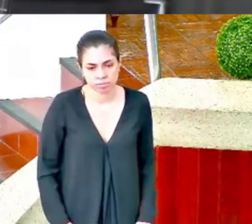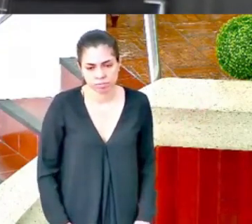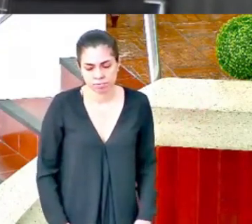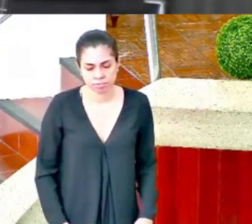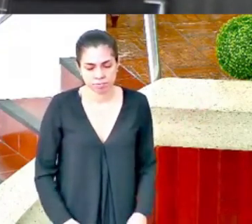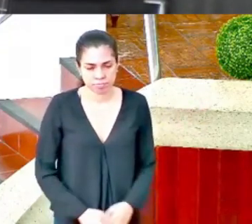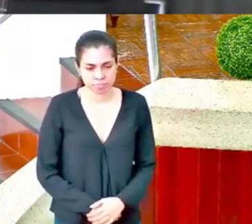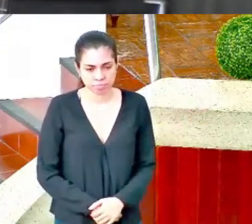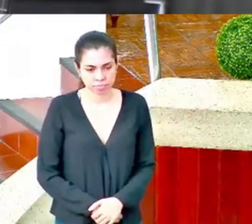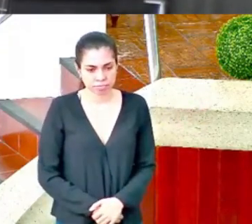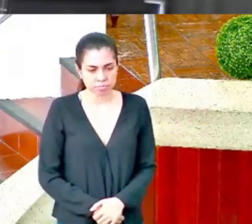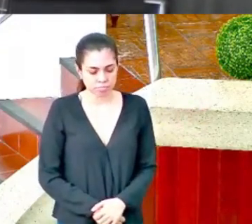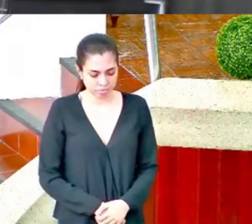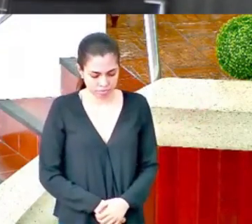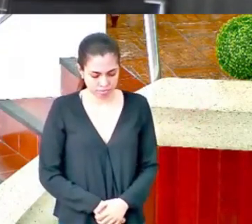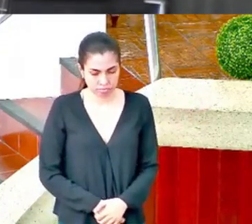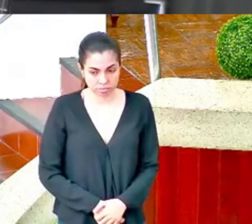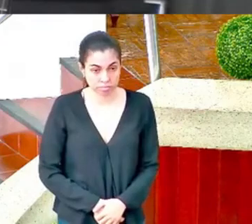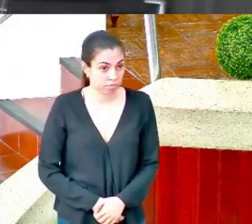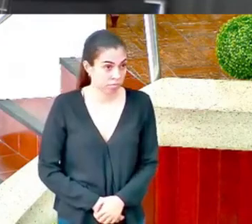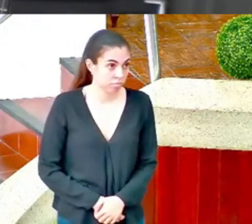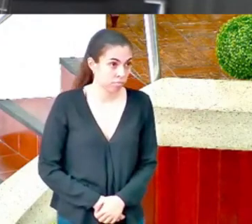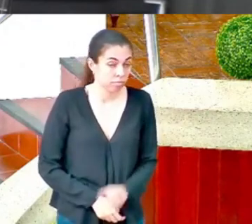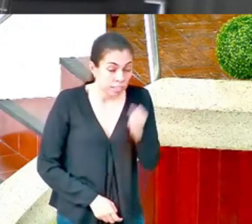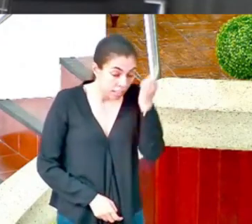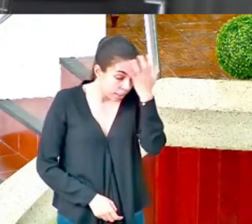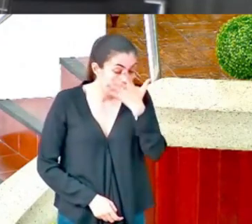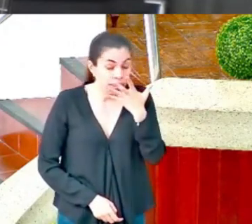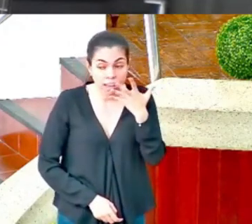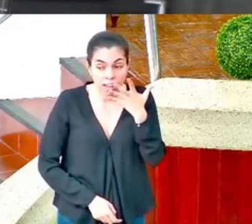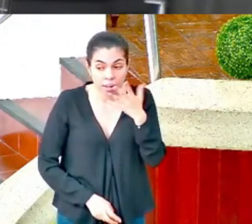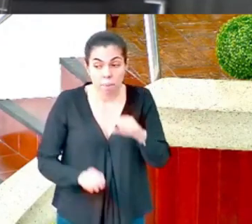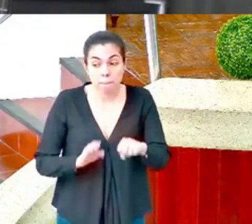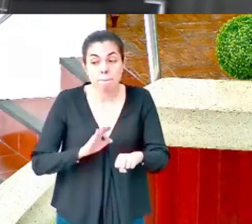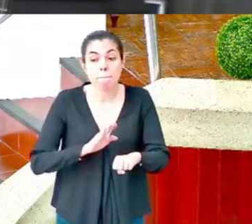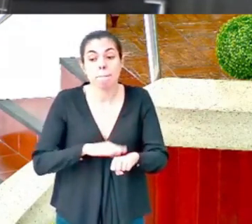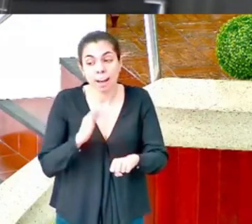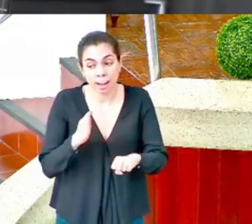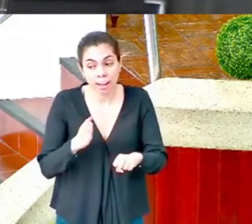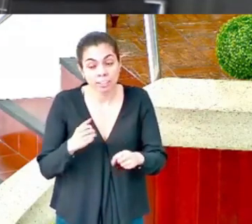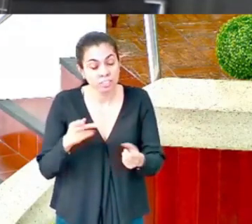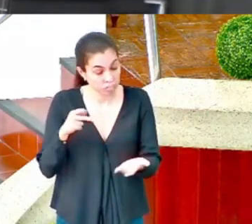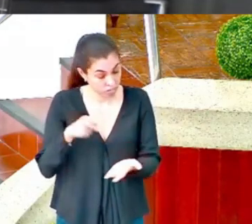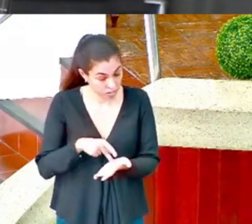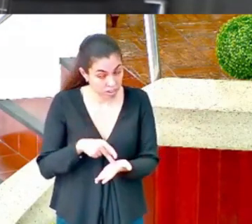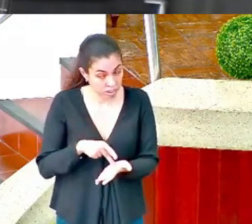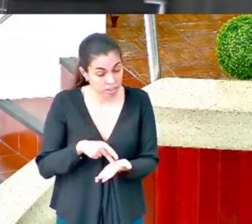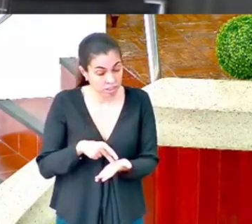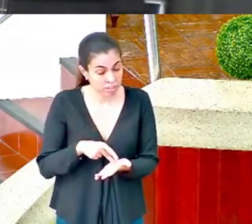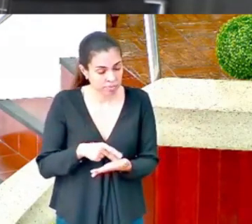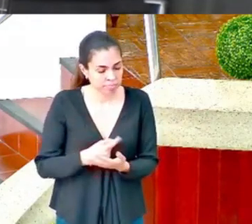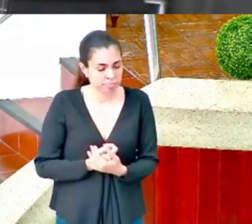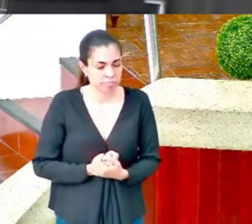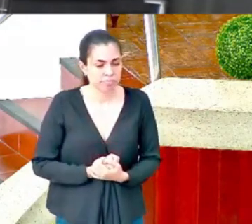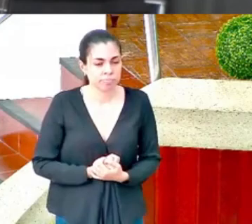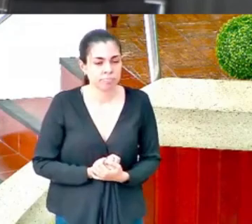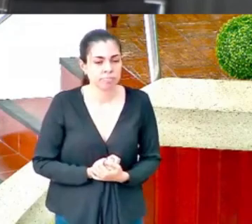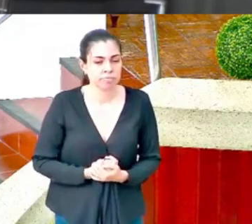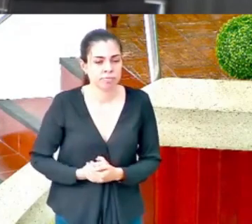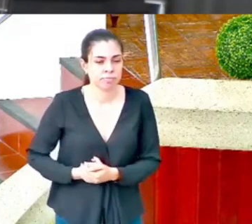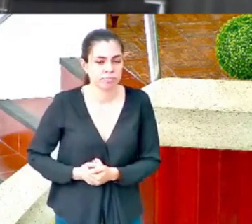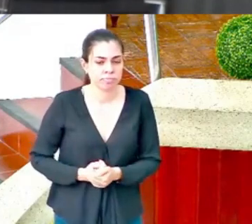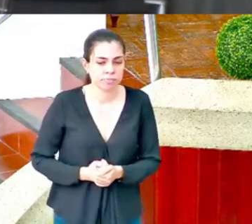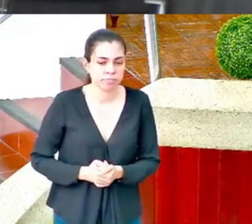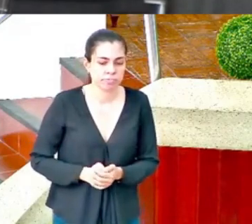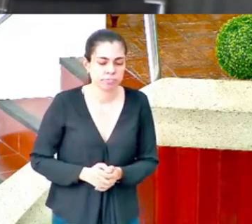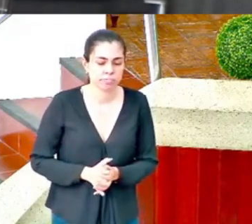capítulos inteiros da linda história de Josias. Você vai descobrir inclusive que ele foi morto depois, no capítulo 24, por um faraó chamado